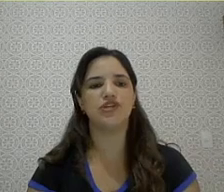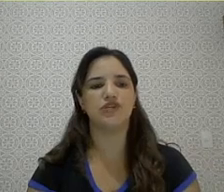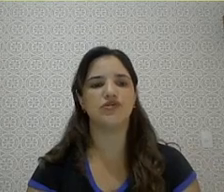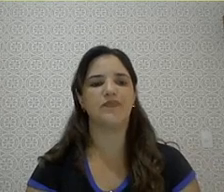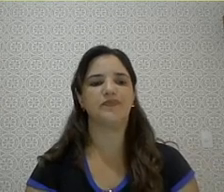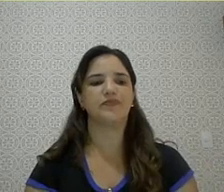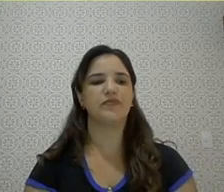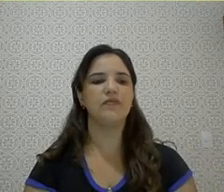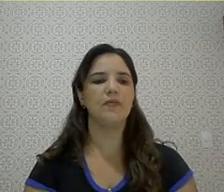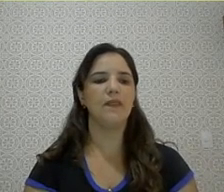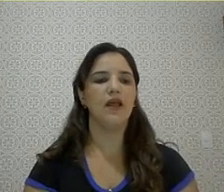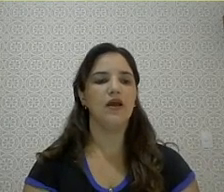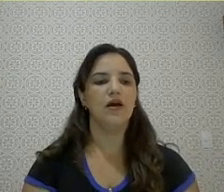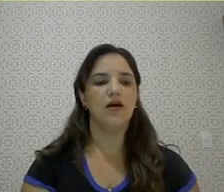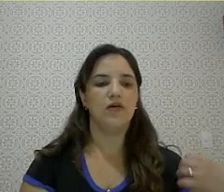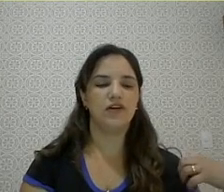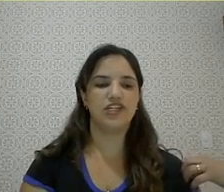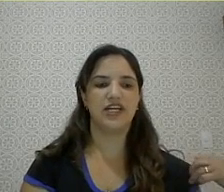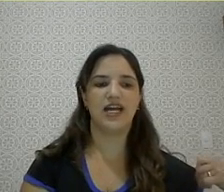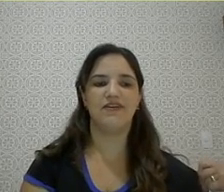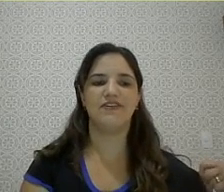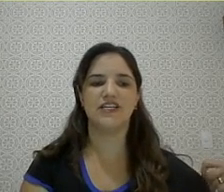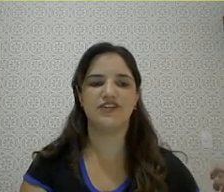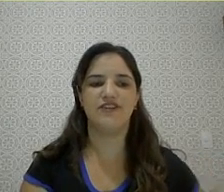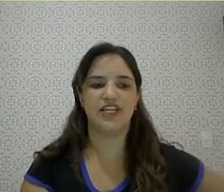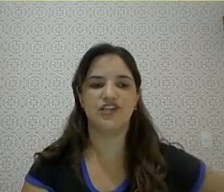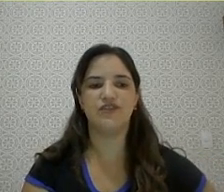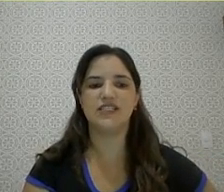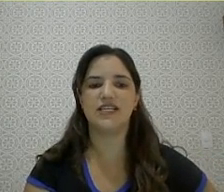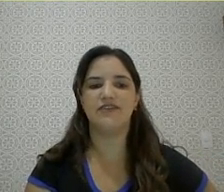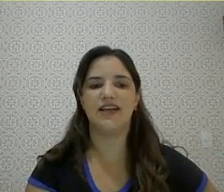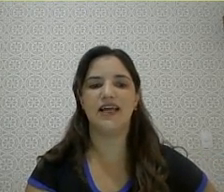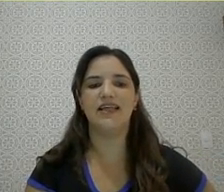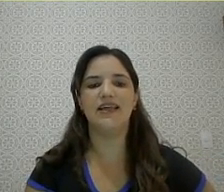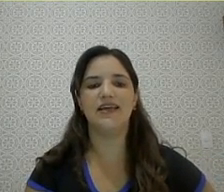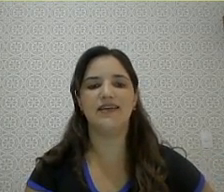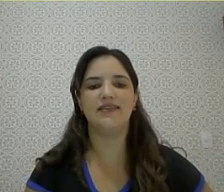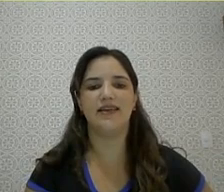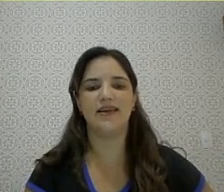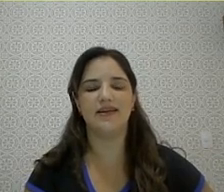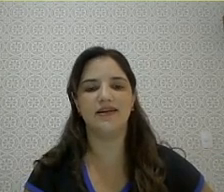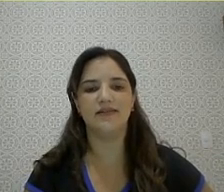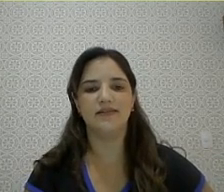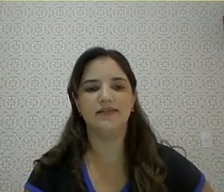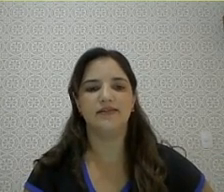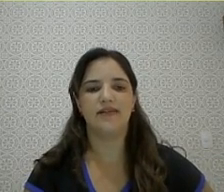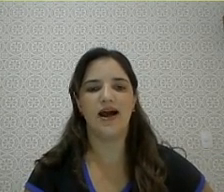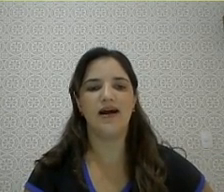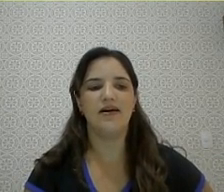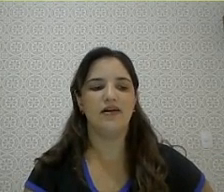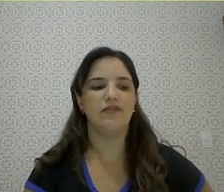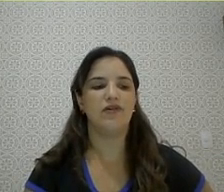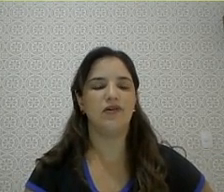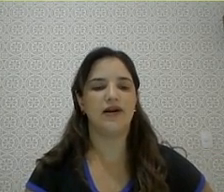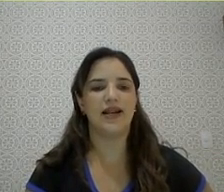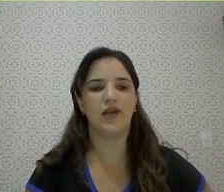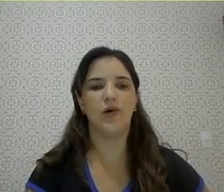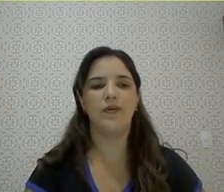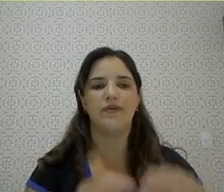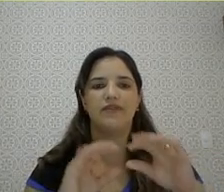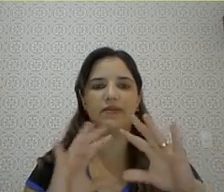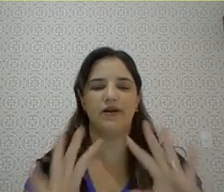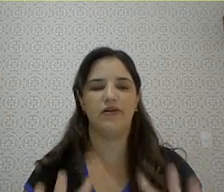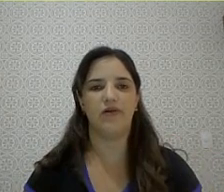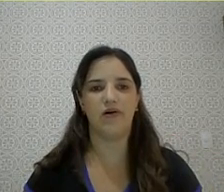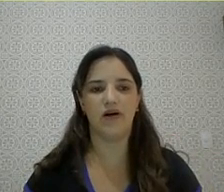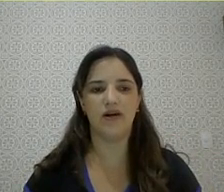Dois pontinhos. Hoje a tia Kelly vai fazer diferente. Eu vou escrever a linha inteira, tá? Vou colocar a